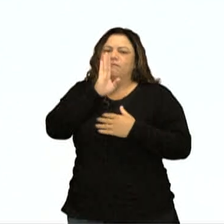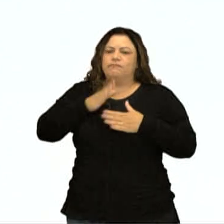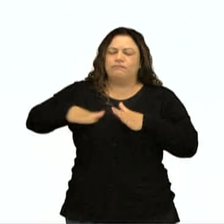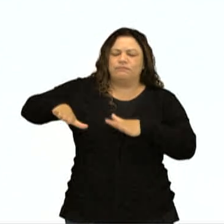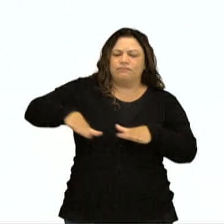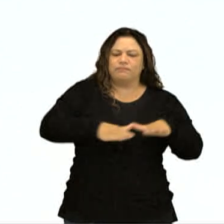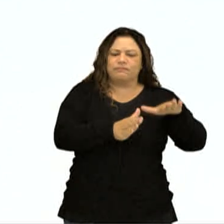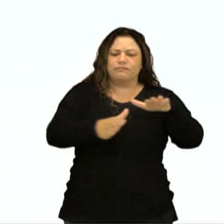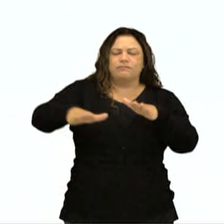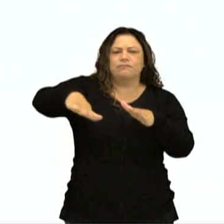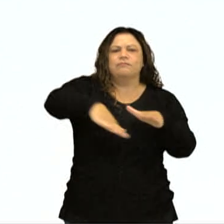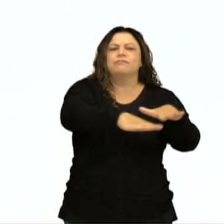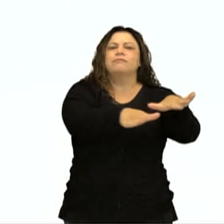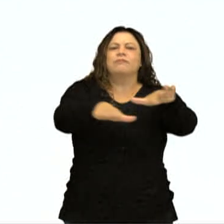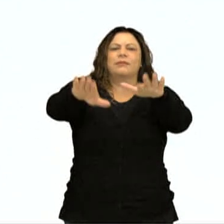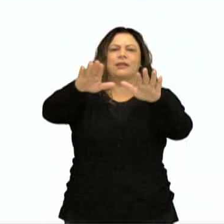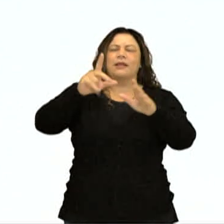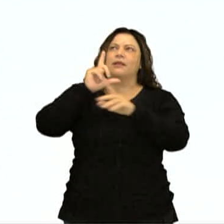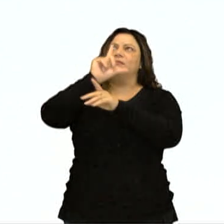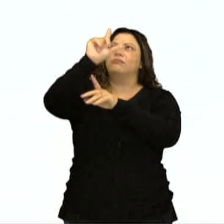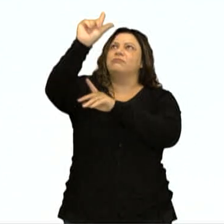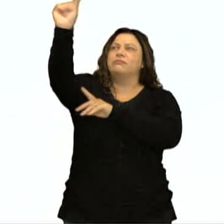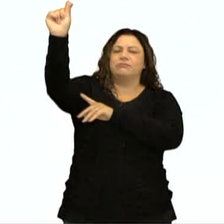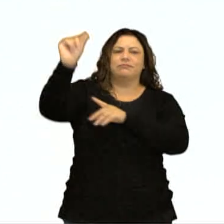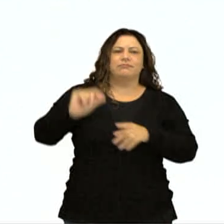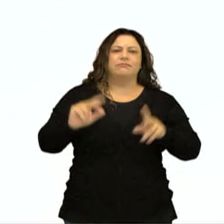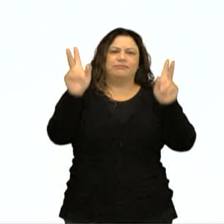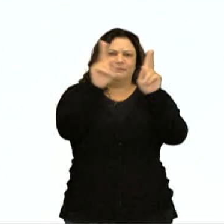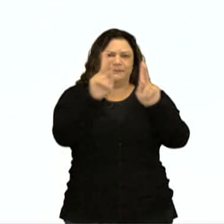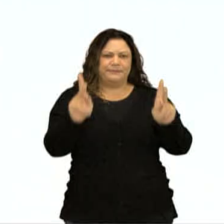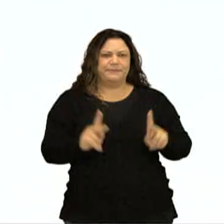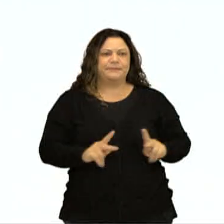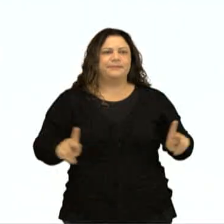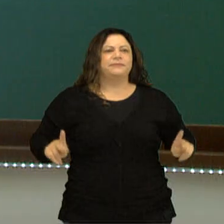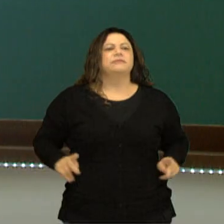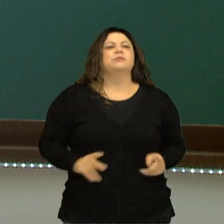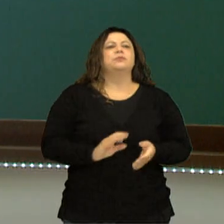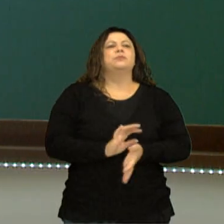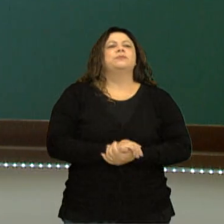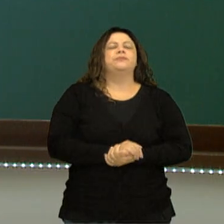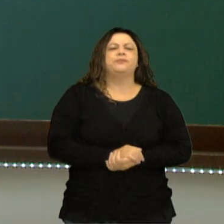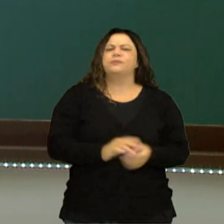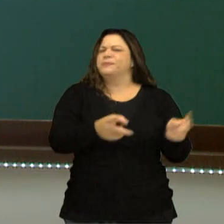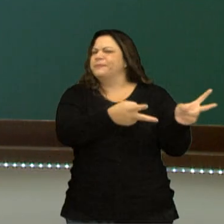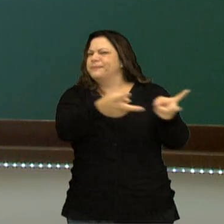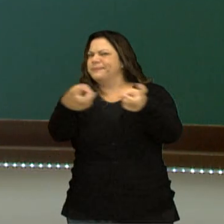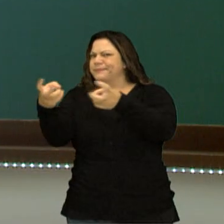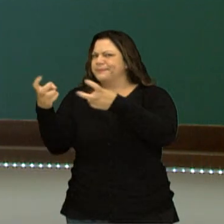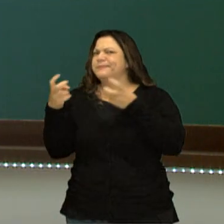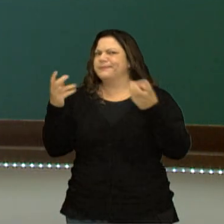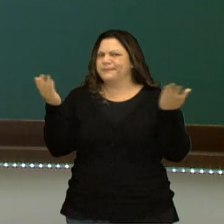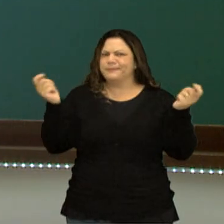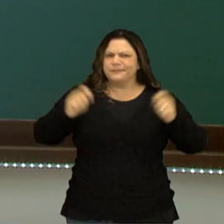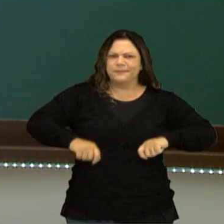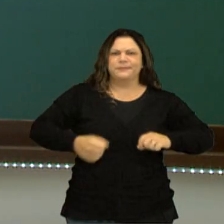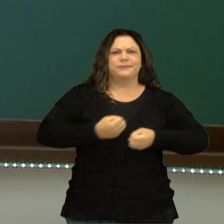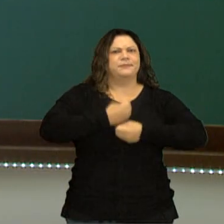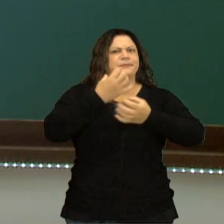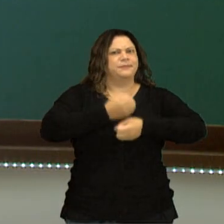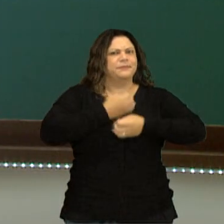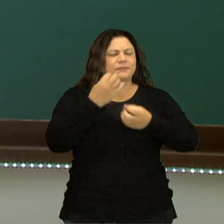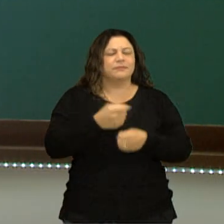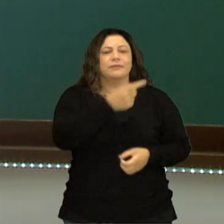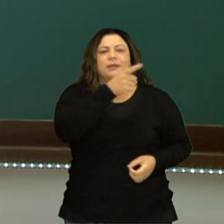rumo, entre as conchas e paz. Conseguiu perceber o trabalho do poeta? Não é